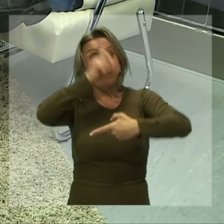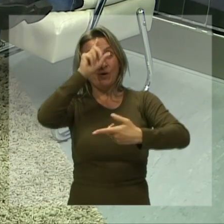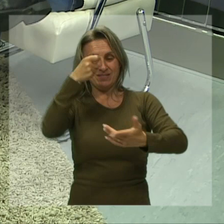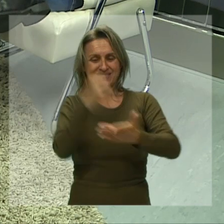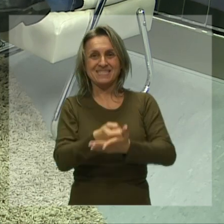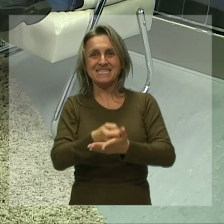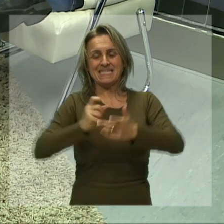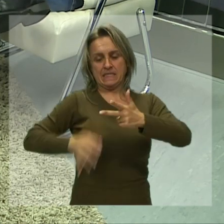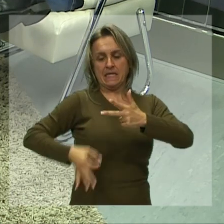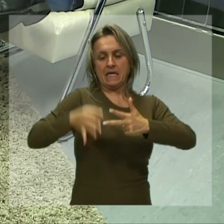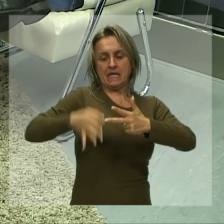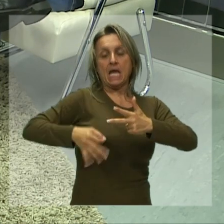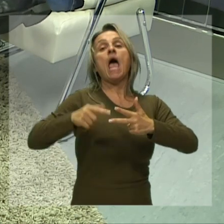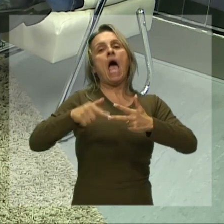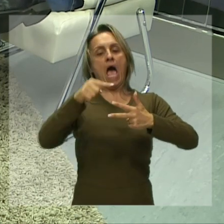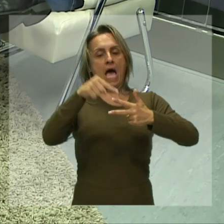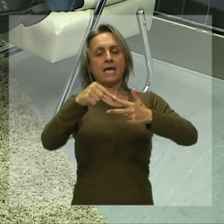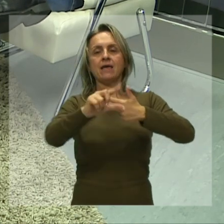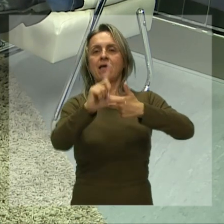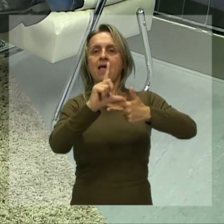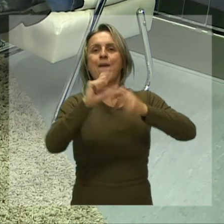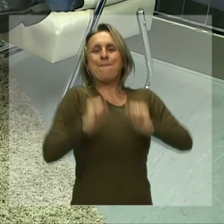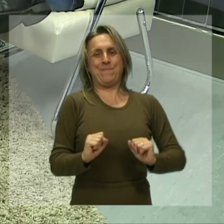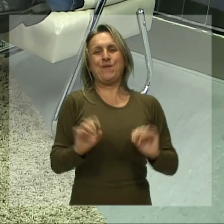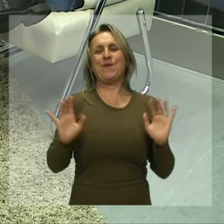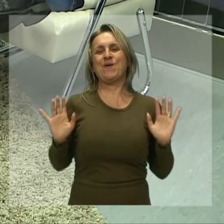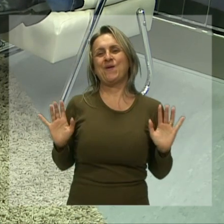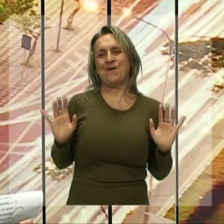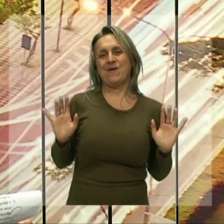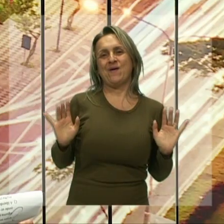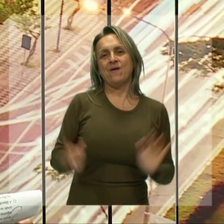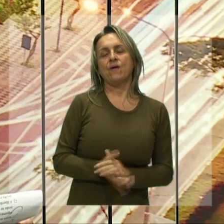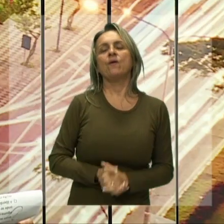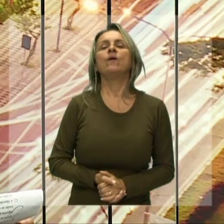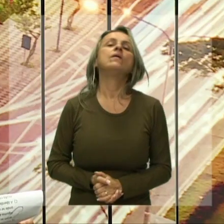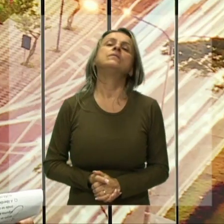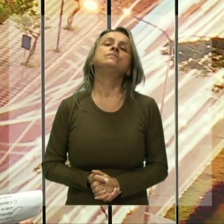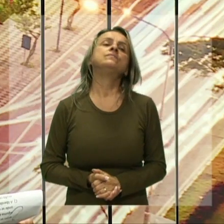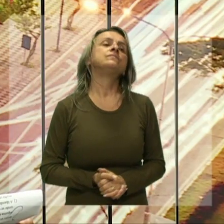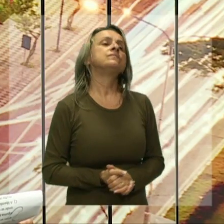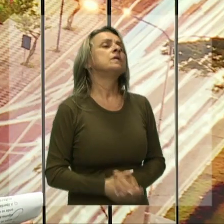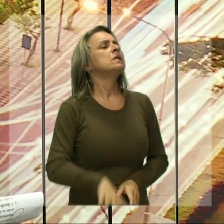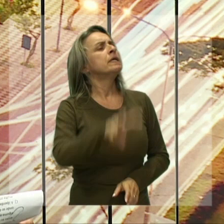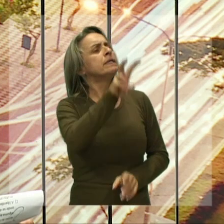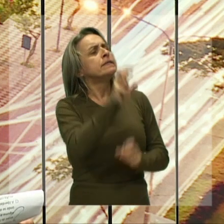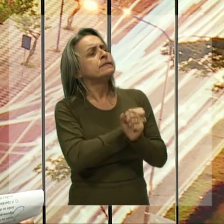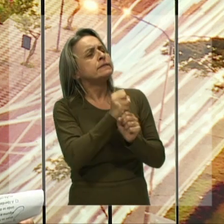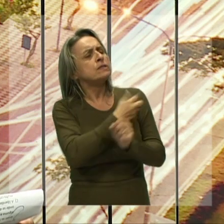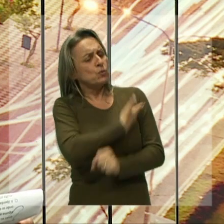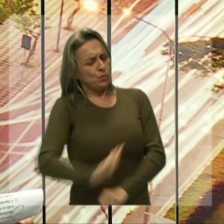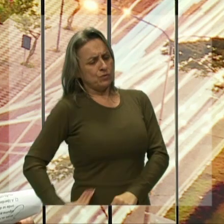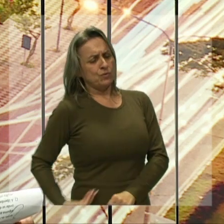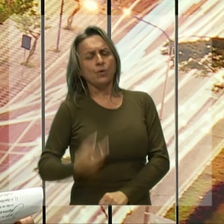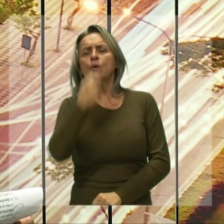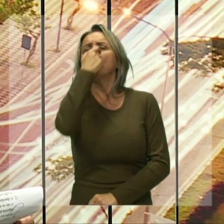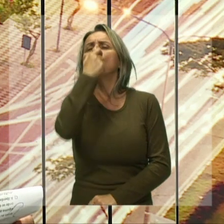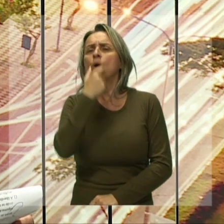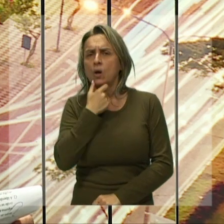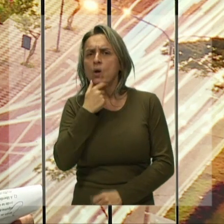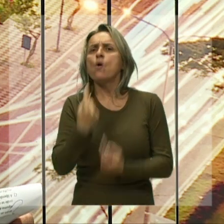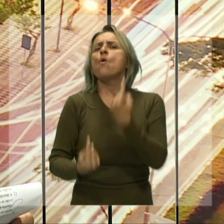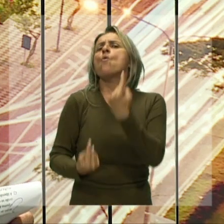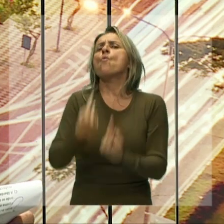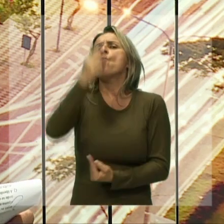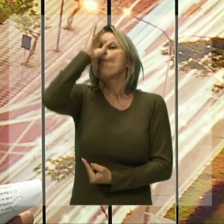aqui. Vereador, nesses 5 anos de governo Volney Morastoni, quais os